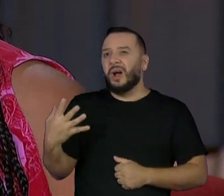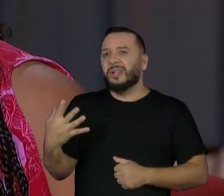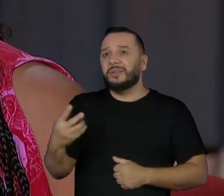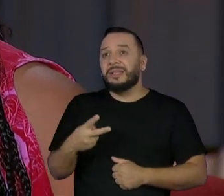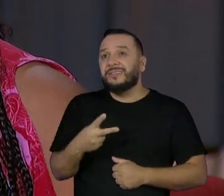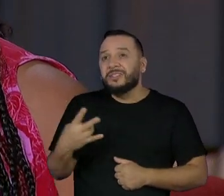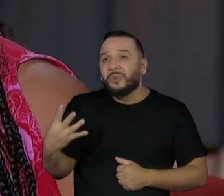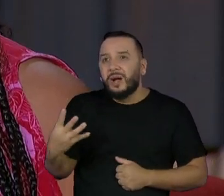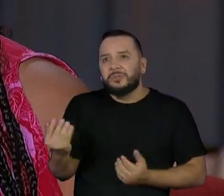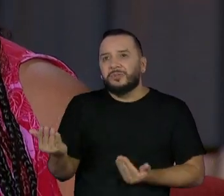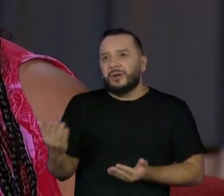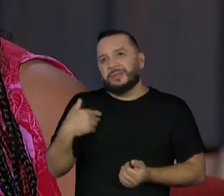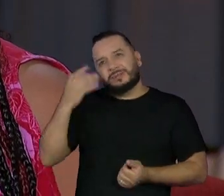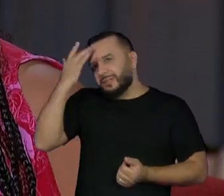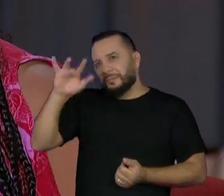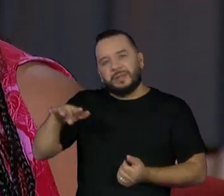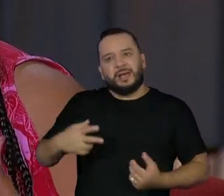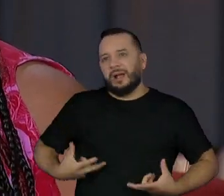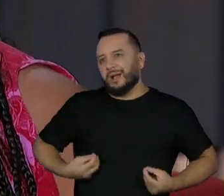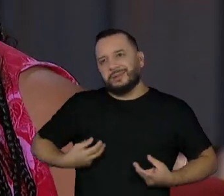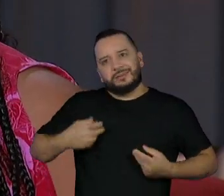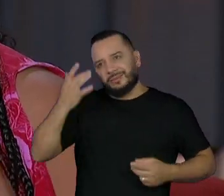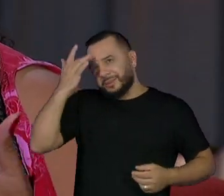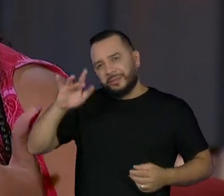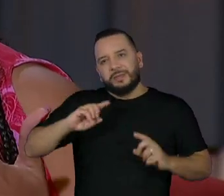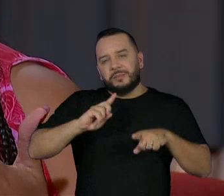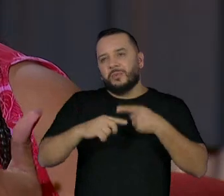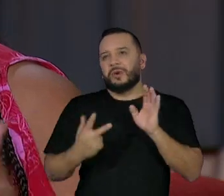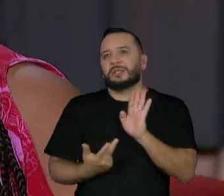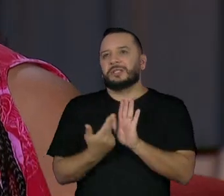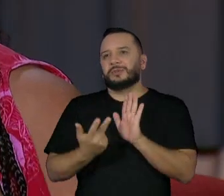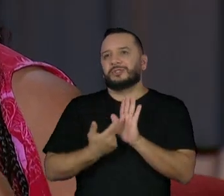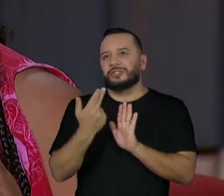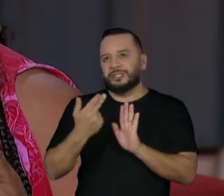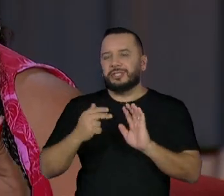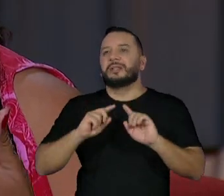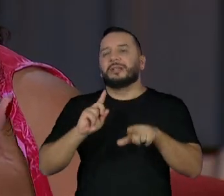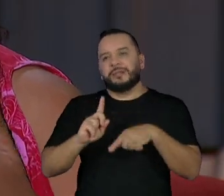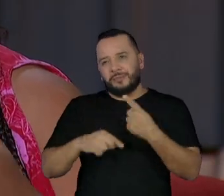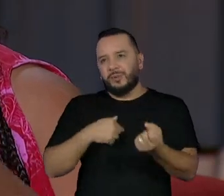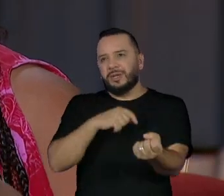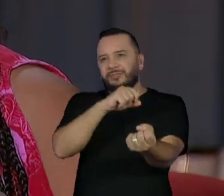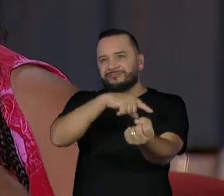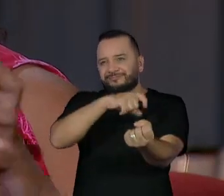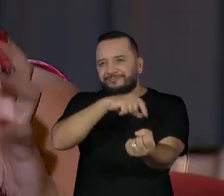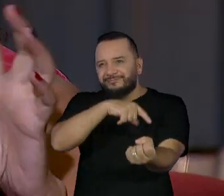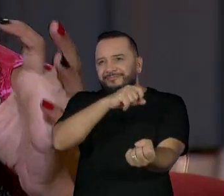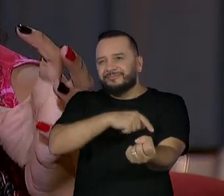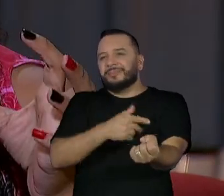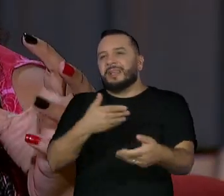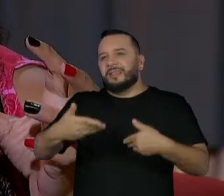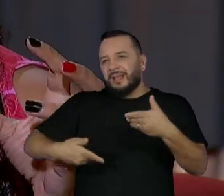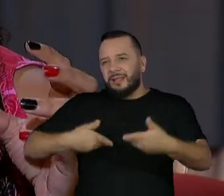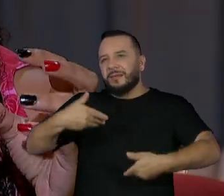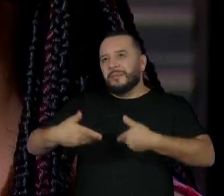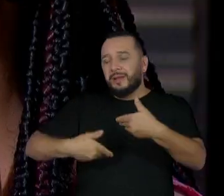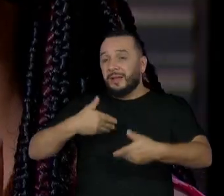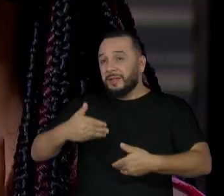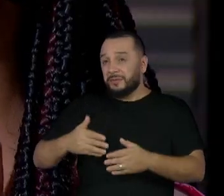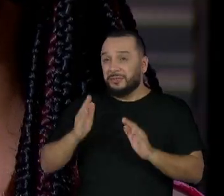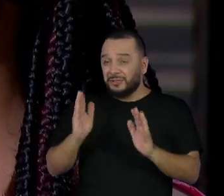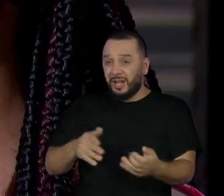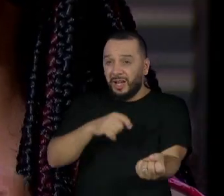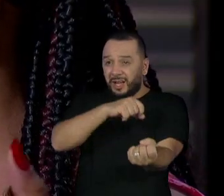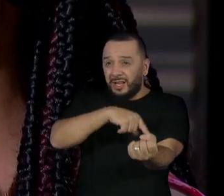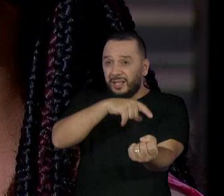espera. E eu fiz a cirurgia, fiz a quimioterapia e no primeiro ciclo de químio, 2